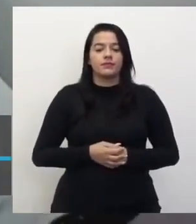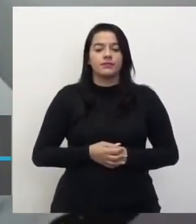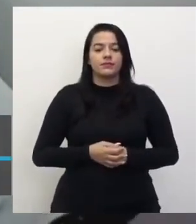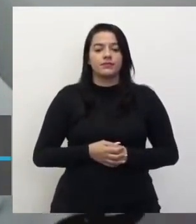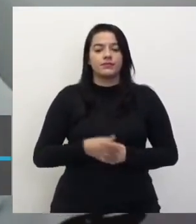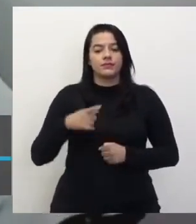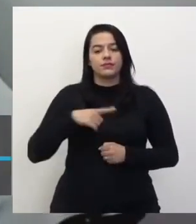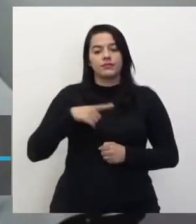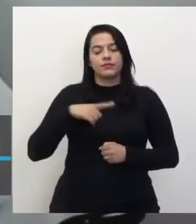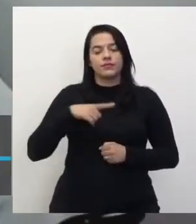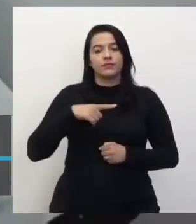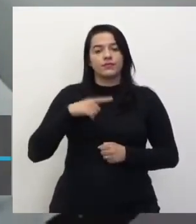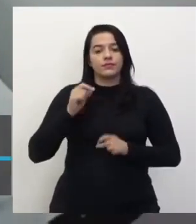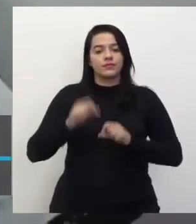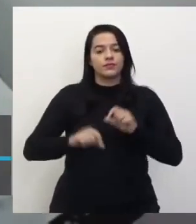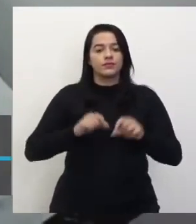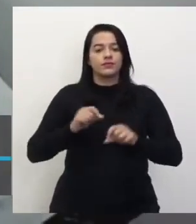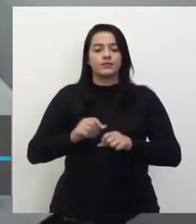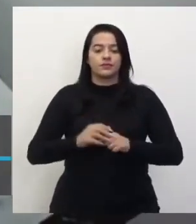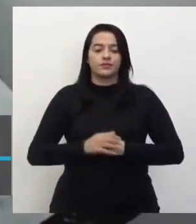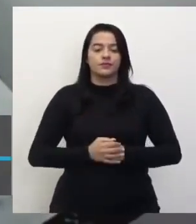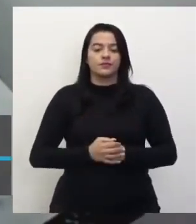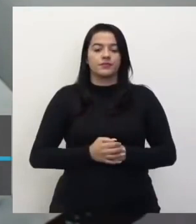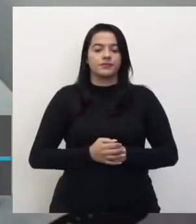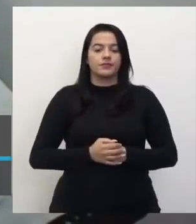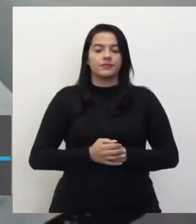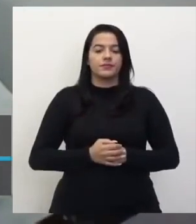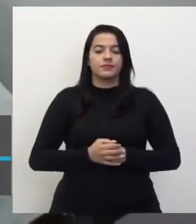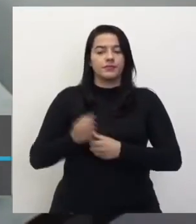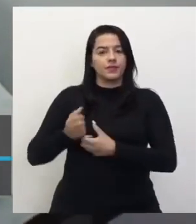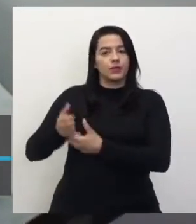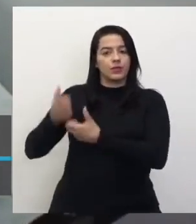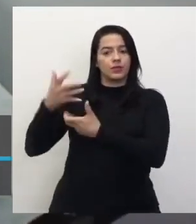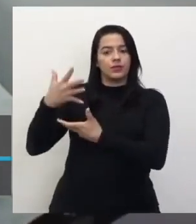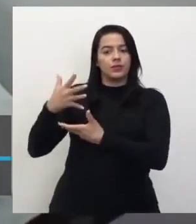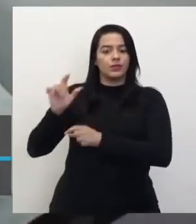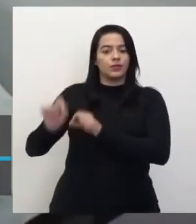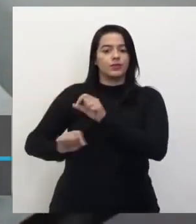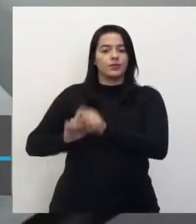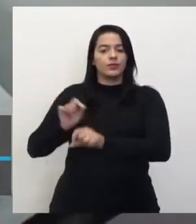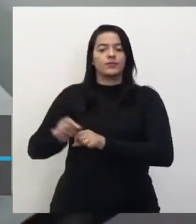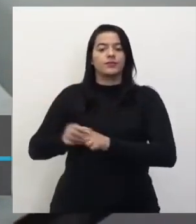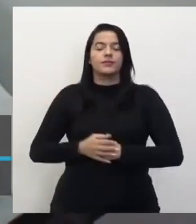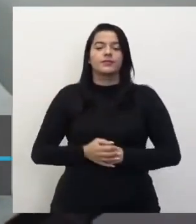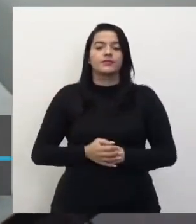Então, nós temos aqui, deixa eu ver a contribuição de quem aqui, ó.